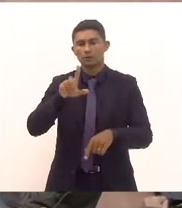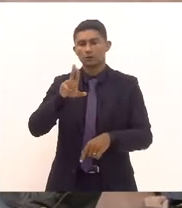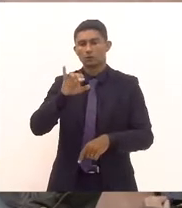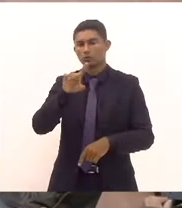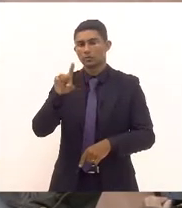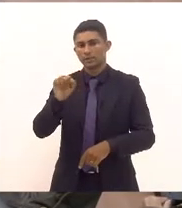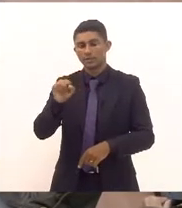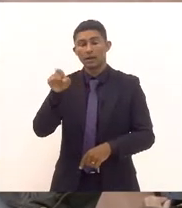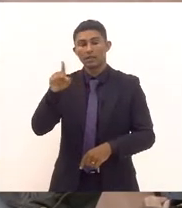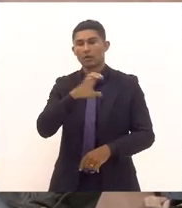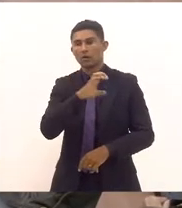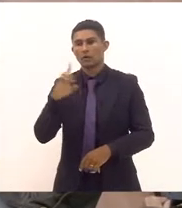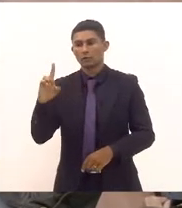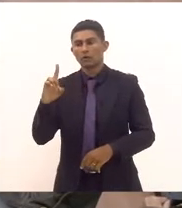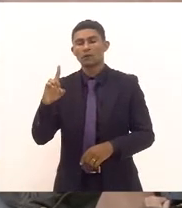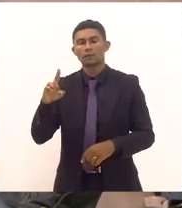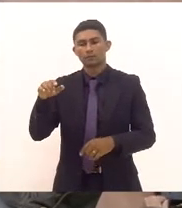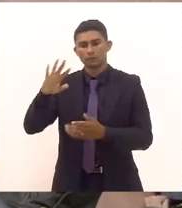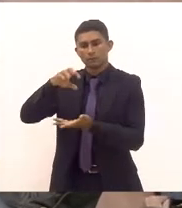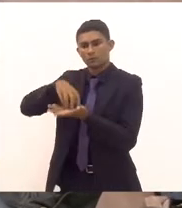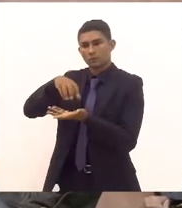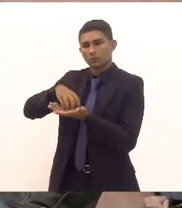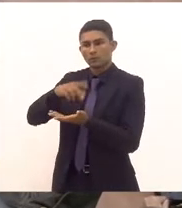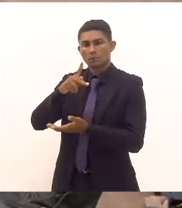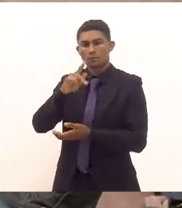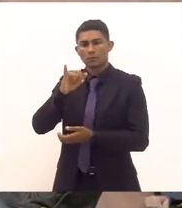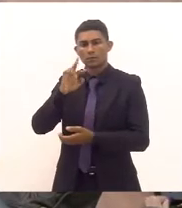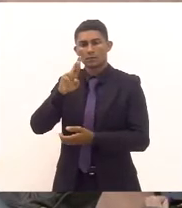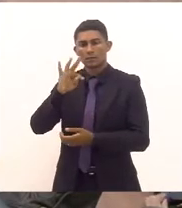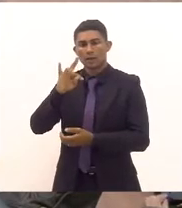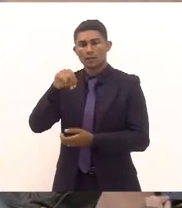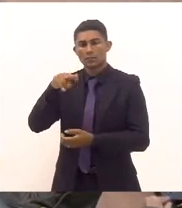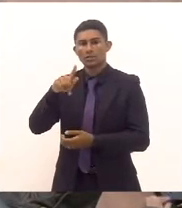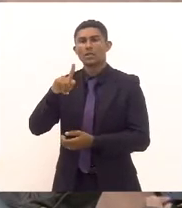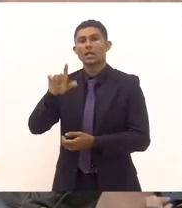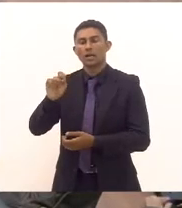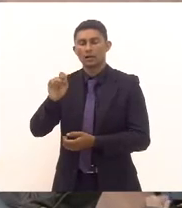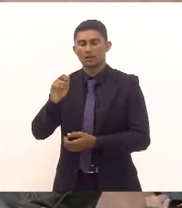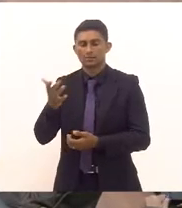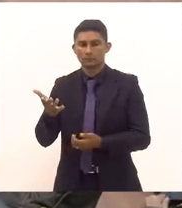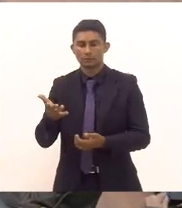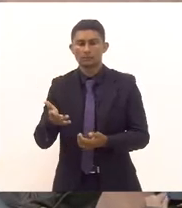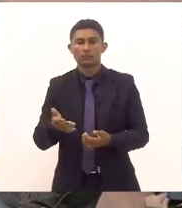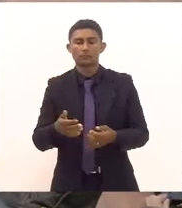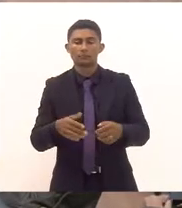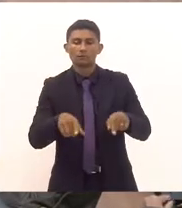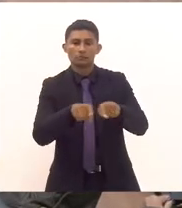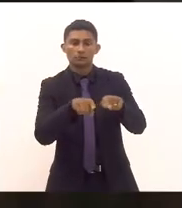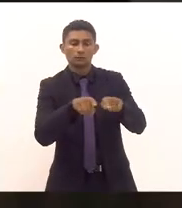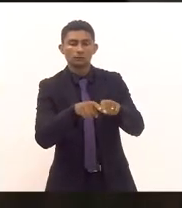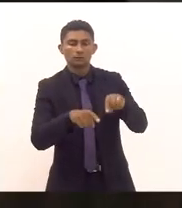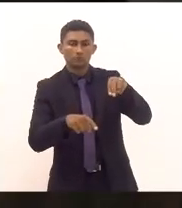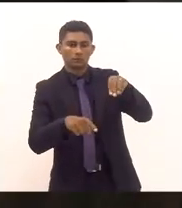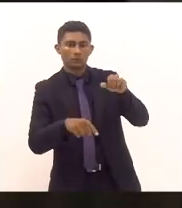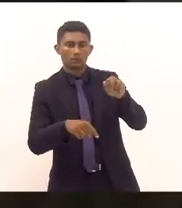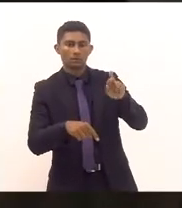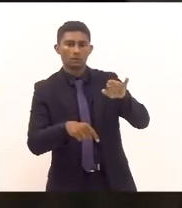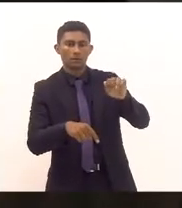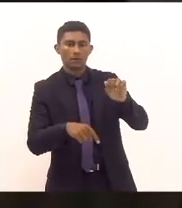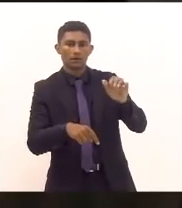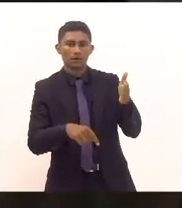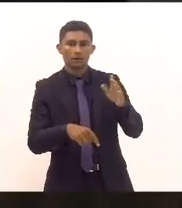coordenadora do núcleo Piratininga de comunicação NPC um beijo em Claudinha da senhora Maria de Lourdes